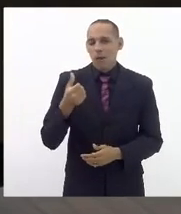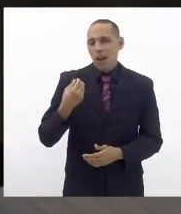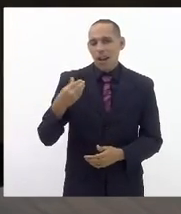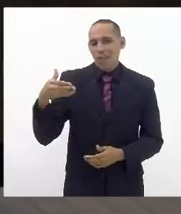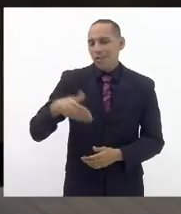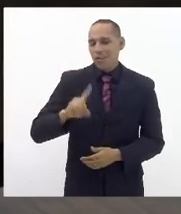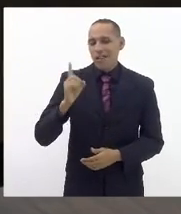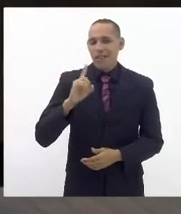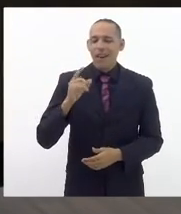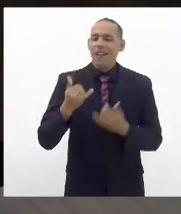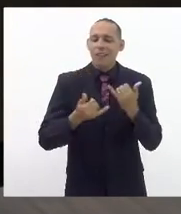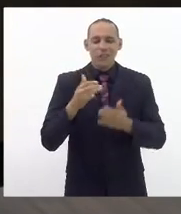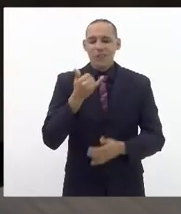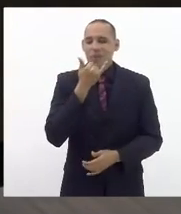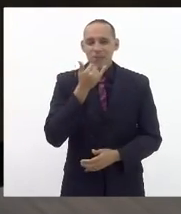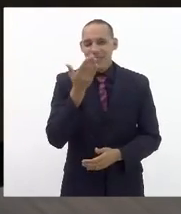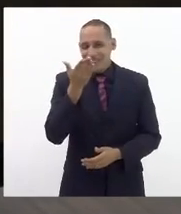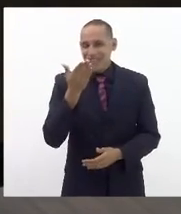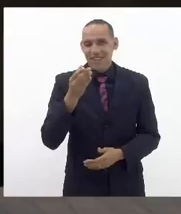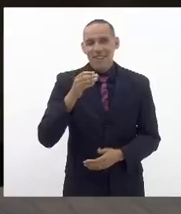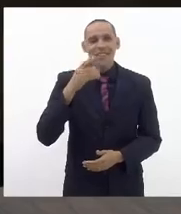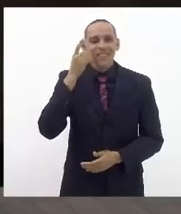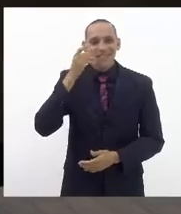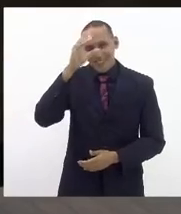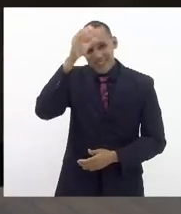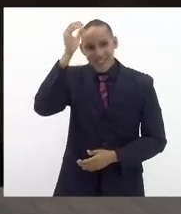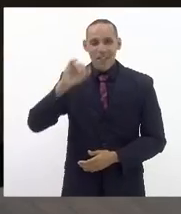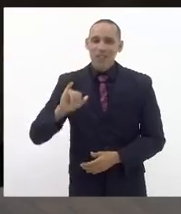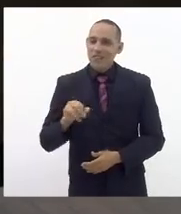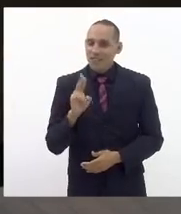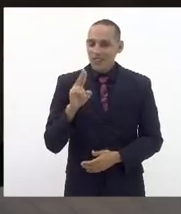plenário. Ah, é a senhora, a deputada Tia Ju.